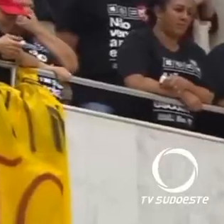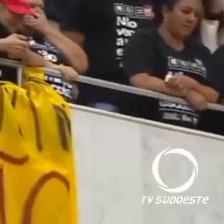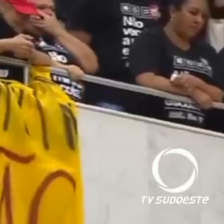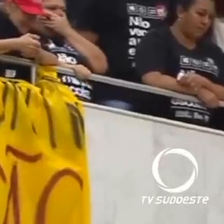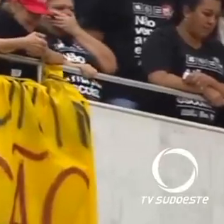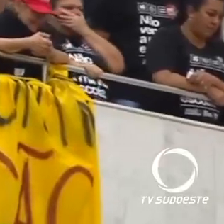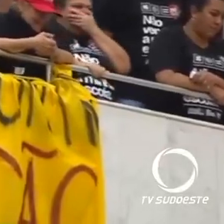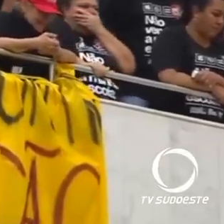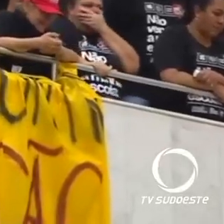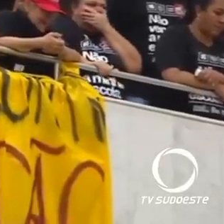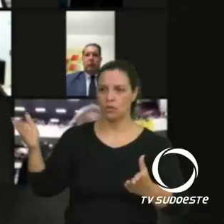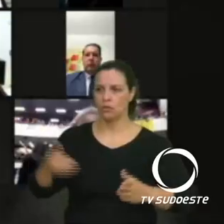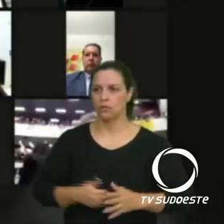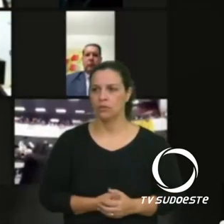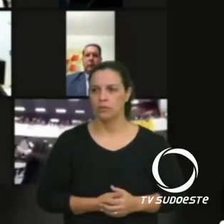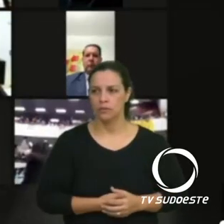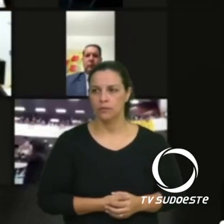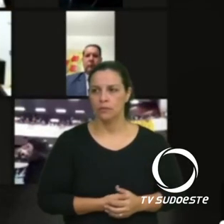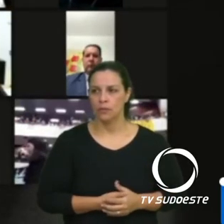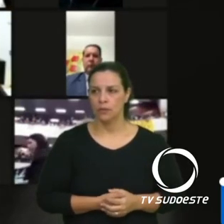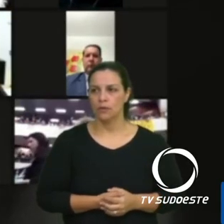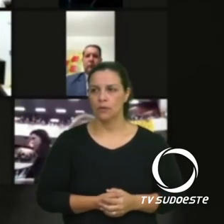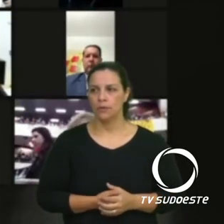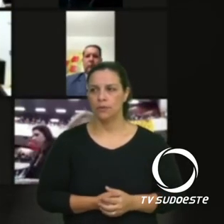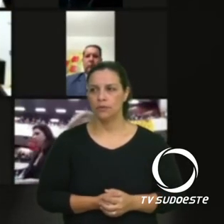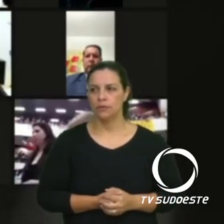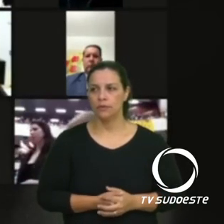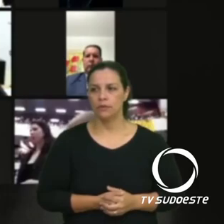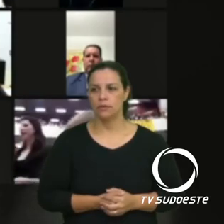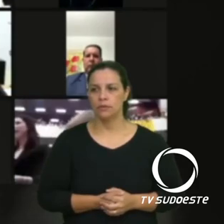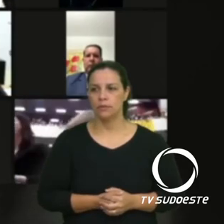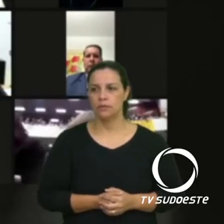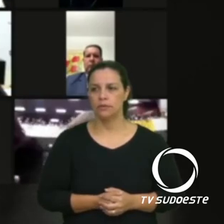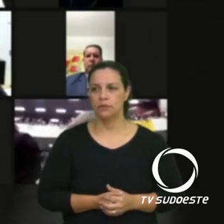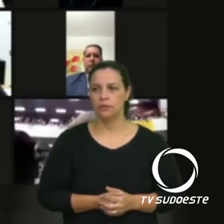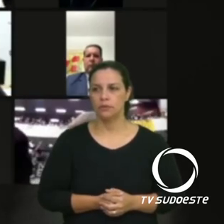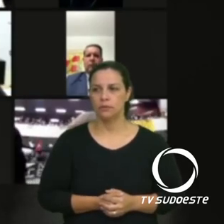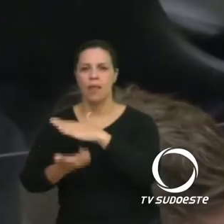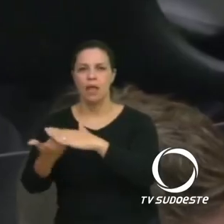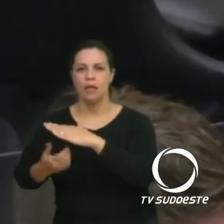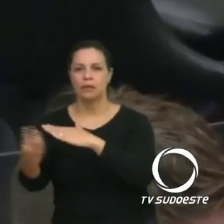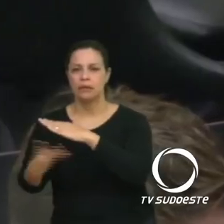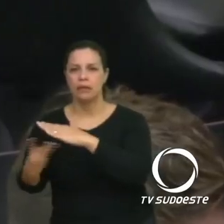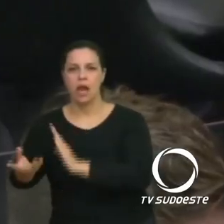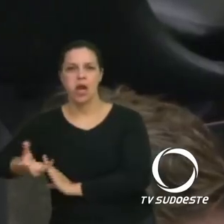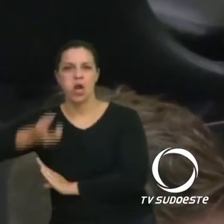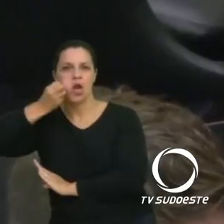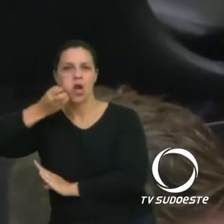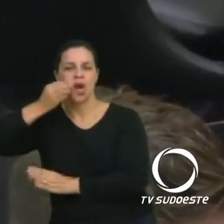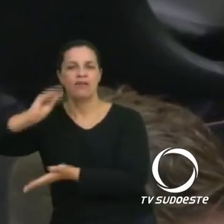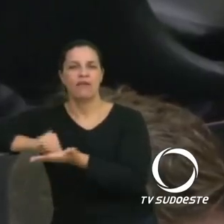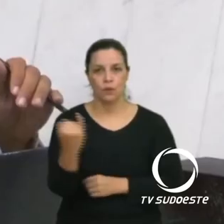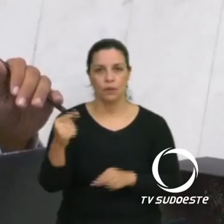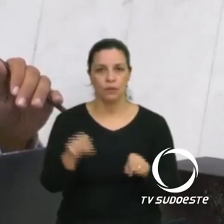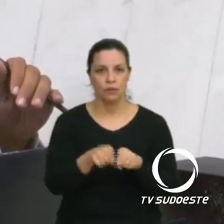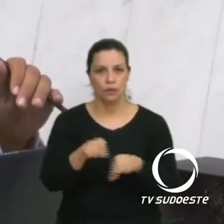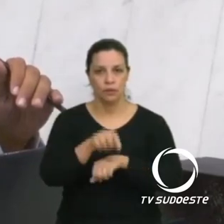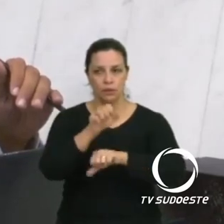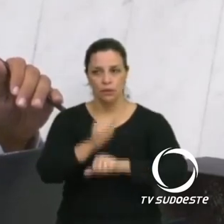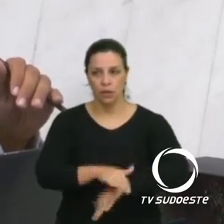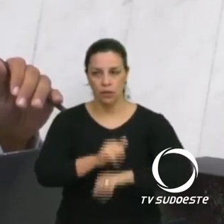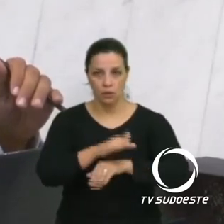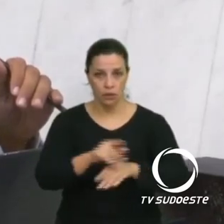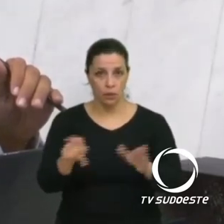Diante do impasse, a mesa diretora decidiu que a votação do projeto seria feita online. A maioria dos que ficaram no plenário foram